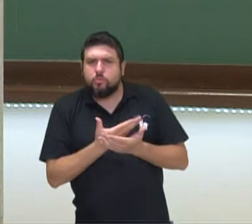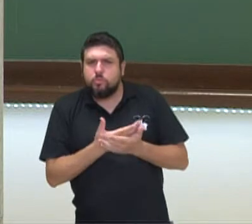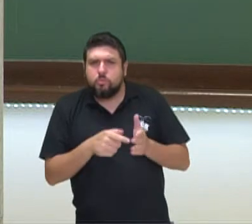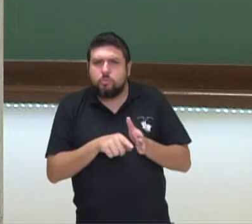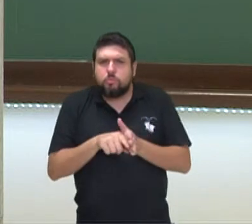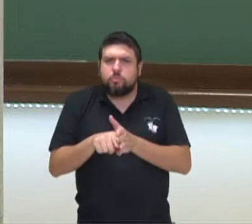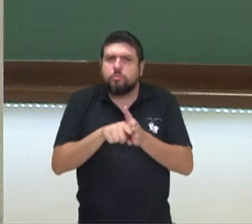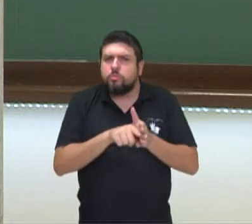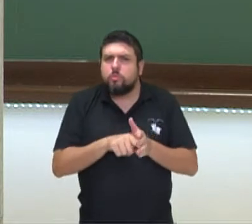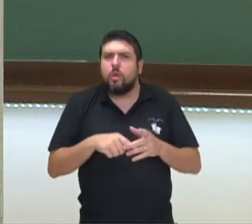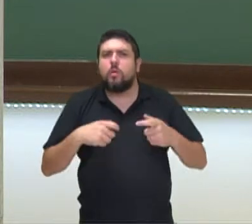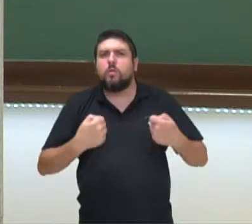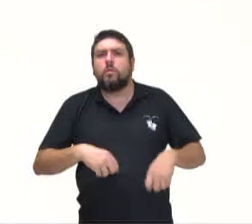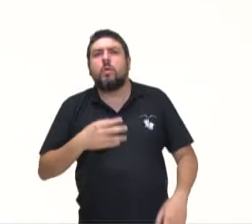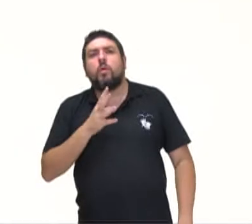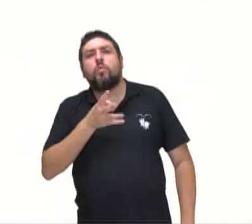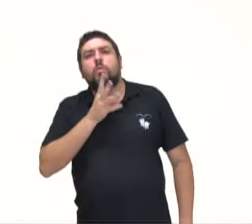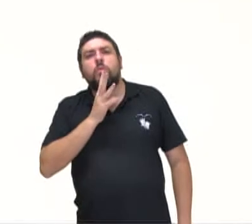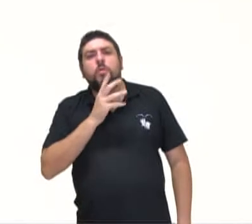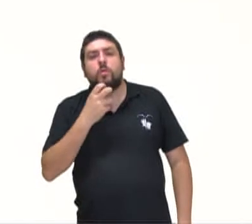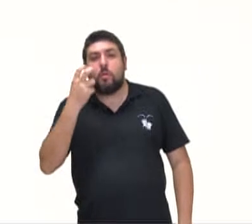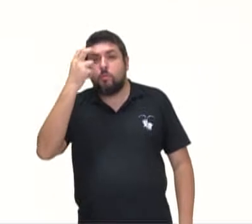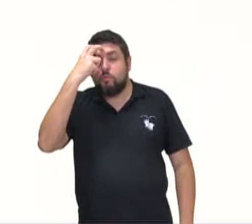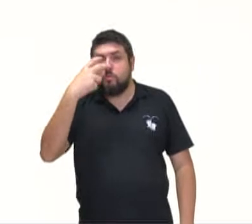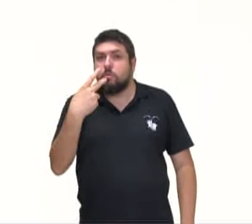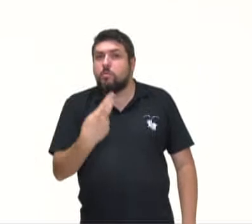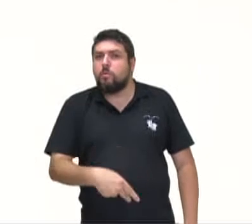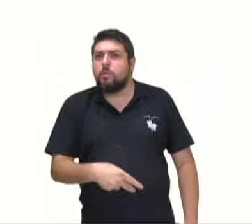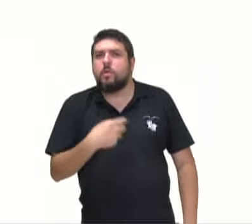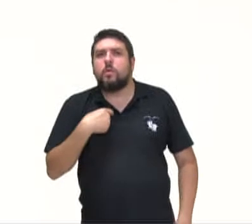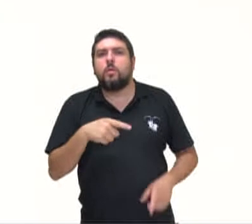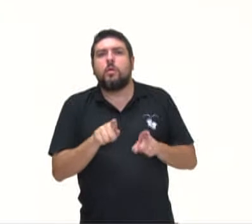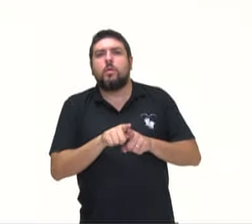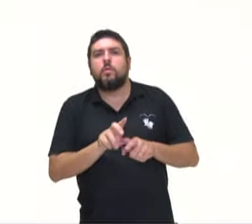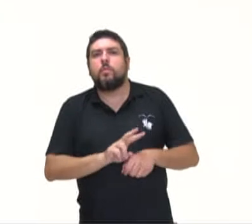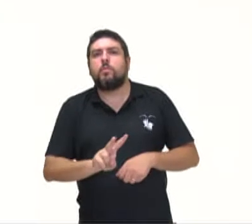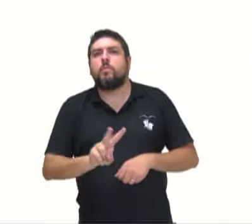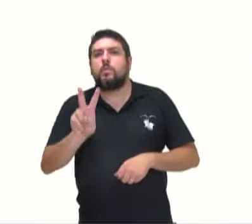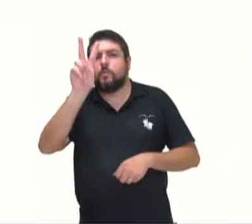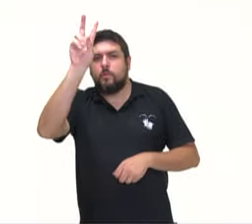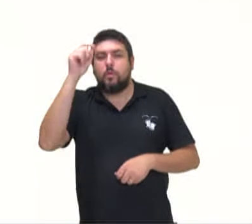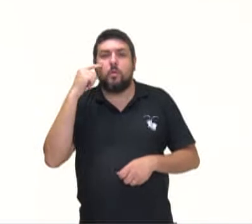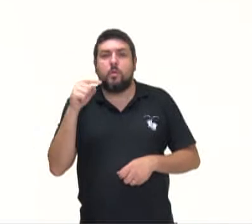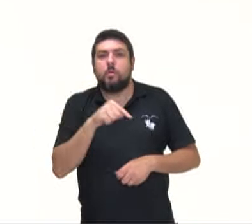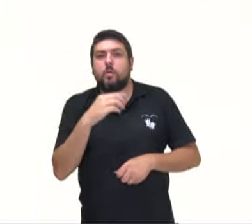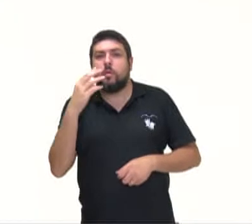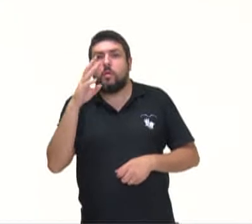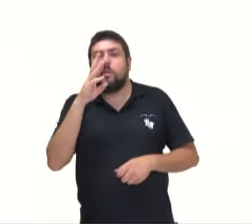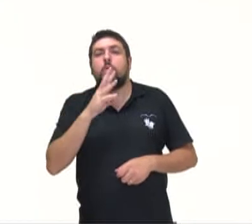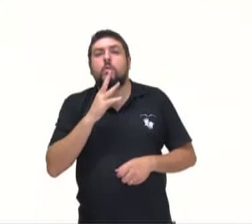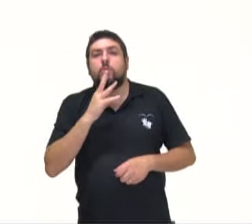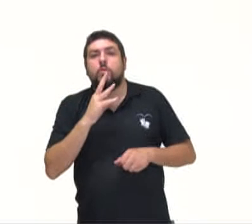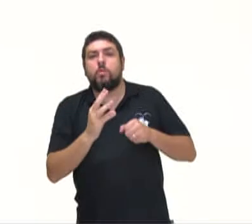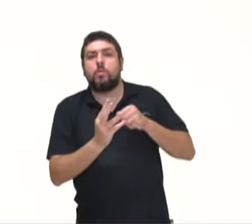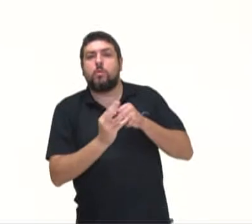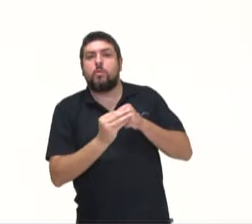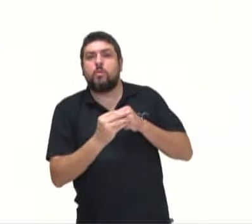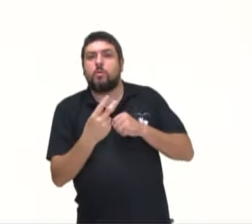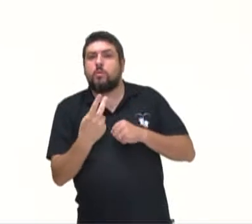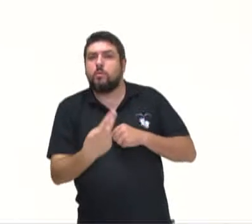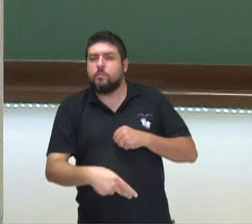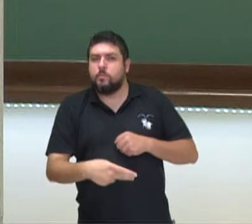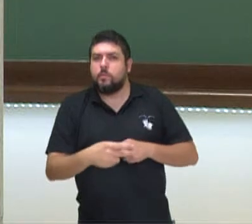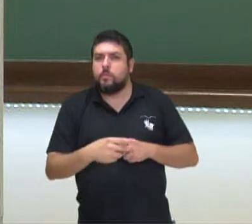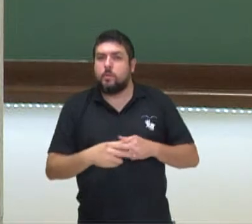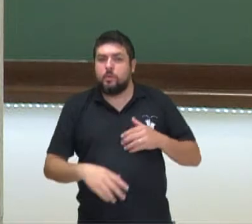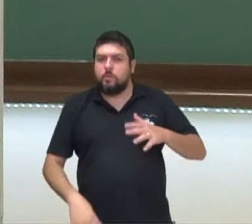precisa conhecer a cultura desses povos e valorizar a cultura, o conhecimento, os saberes desses